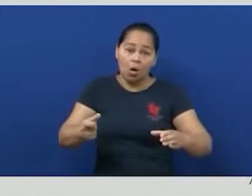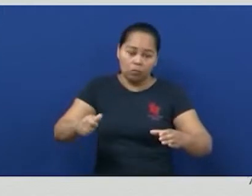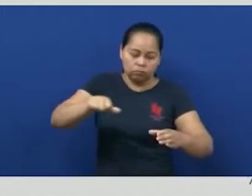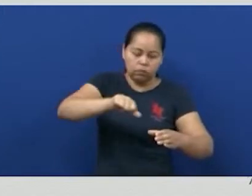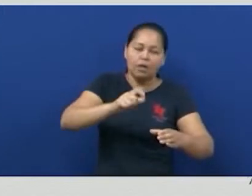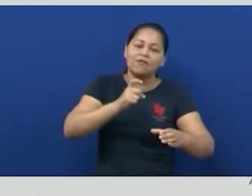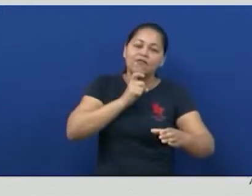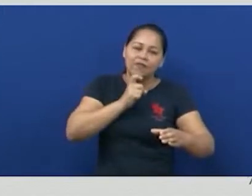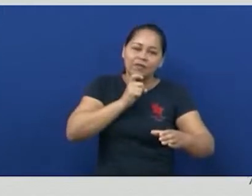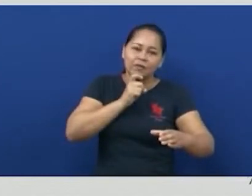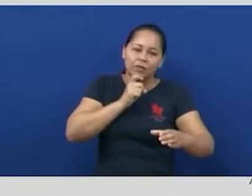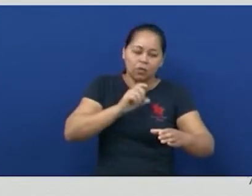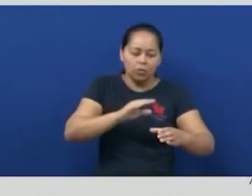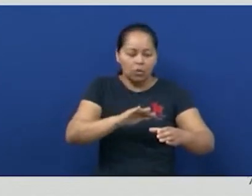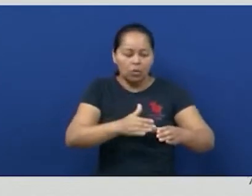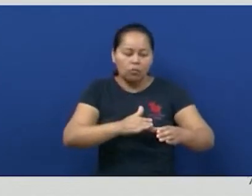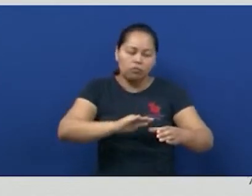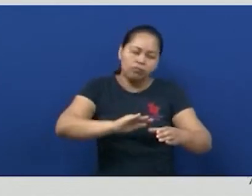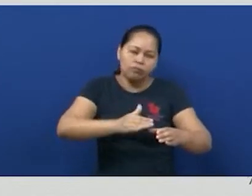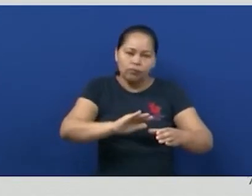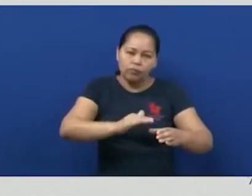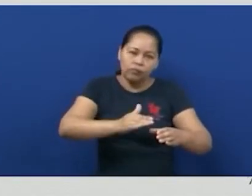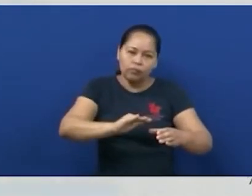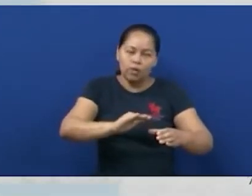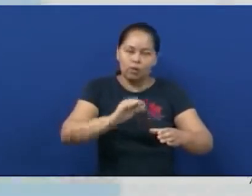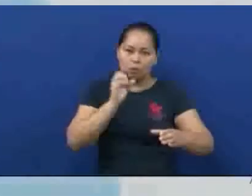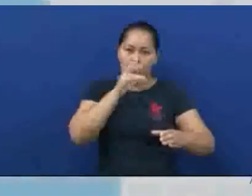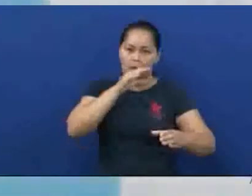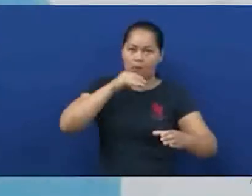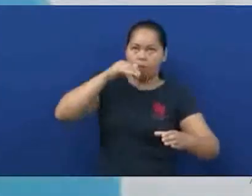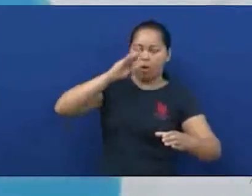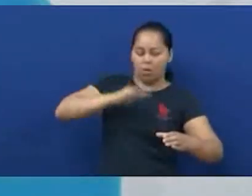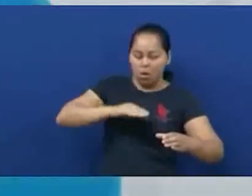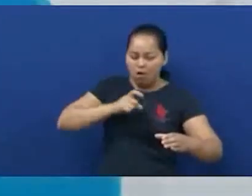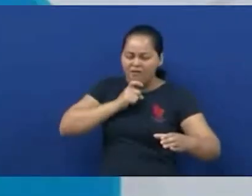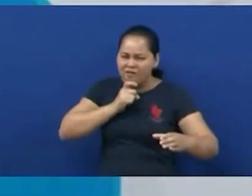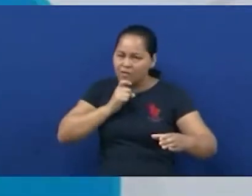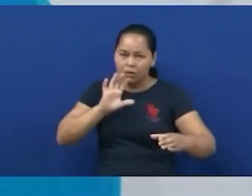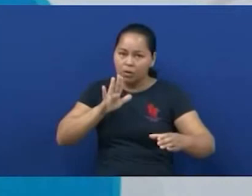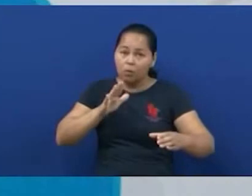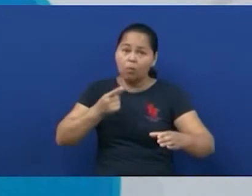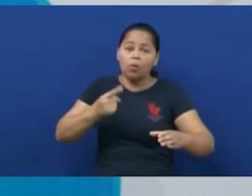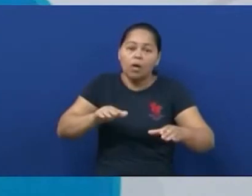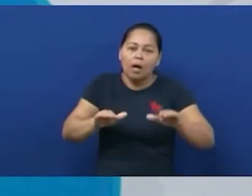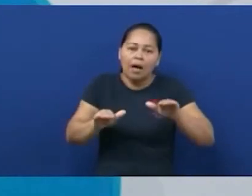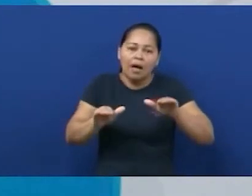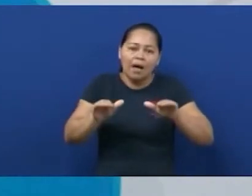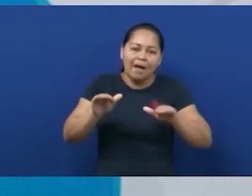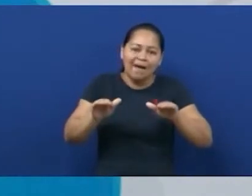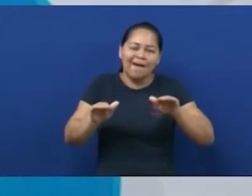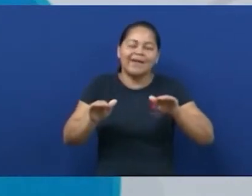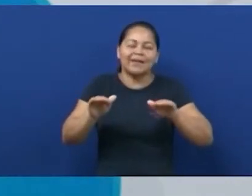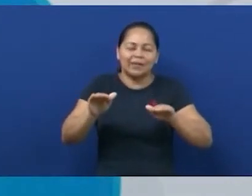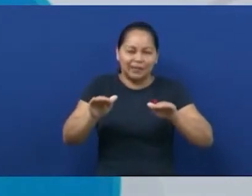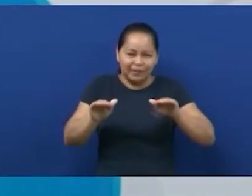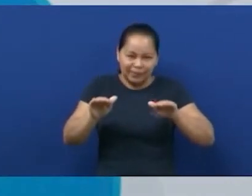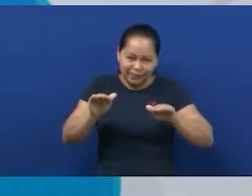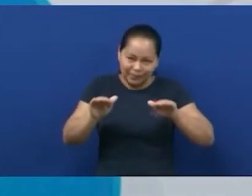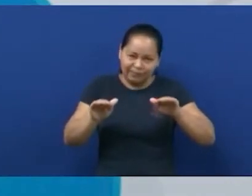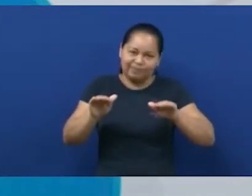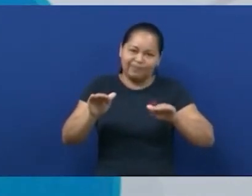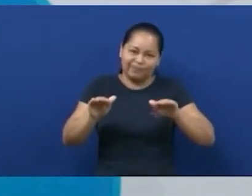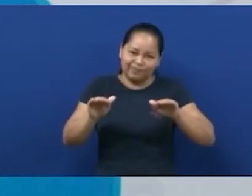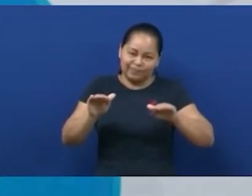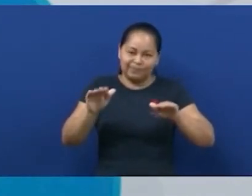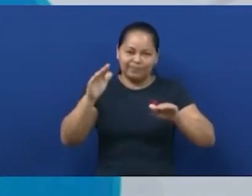temperatura morna, ou seja, nem vai estar quente demais e nem vai estar frio demais. Por quê? Porque os dois entraram